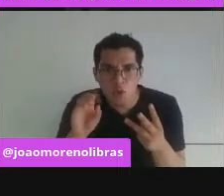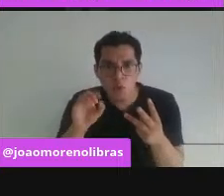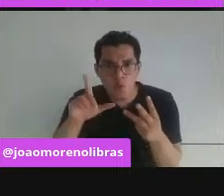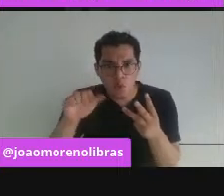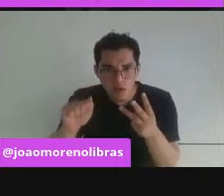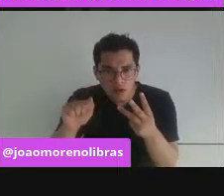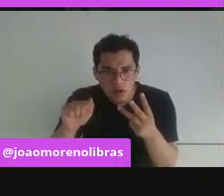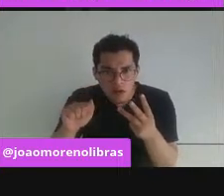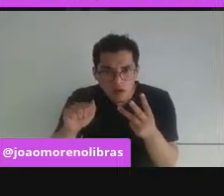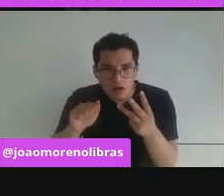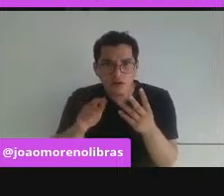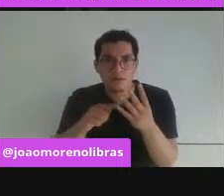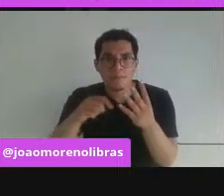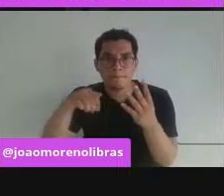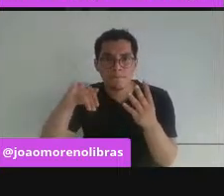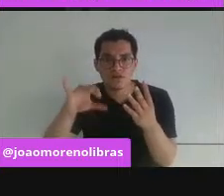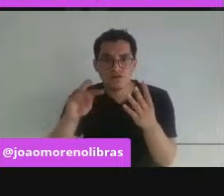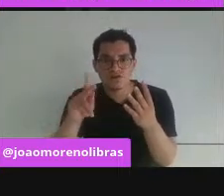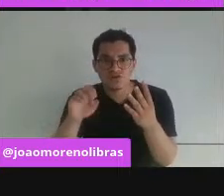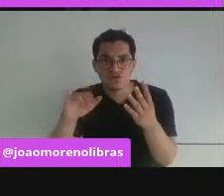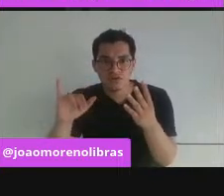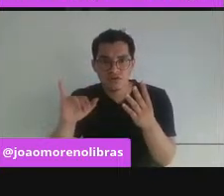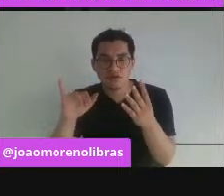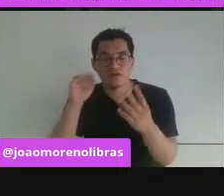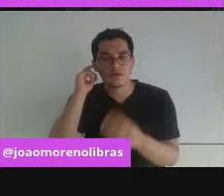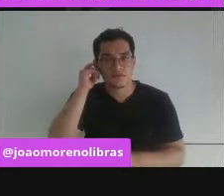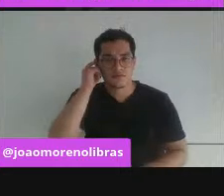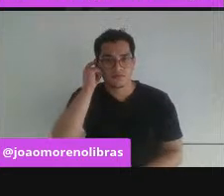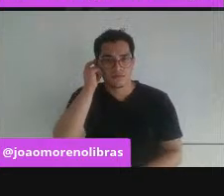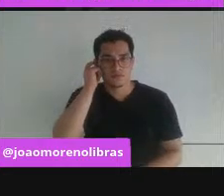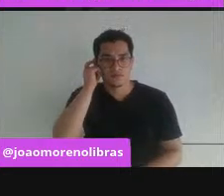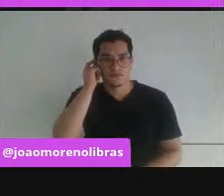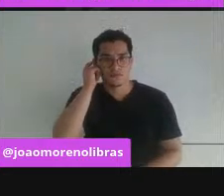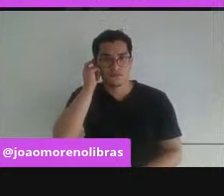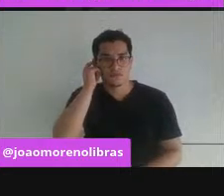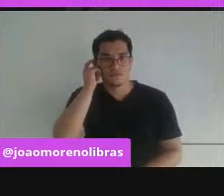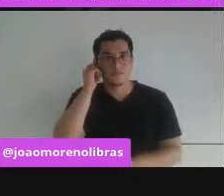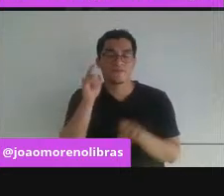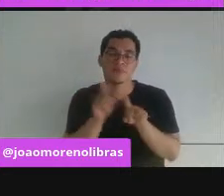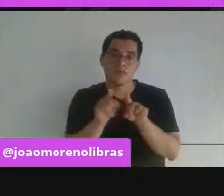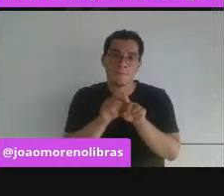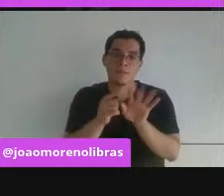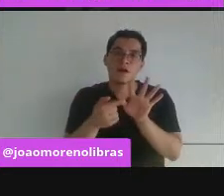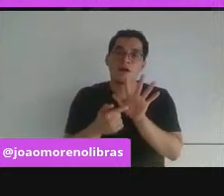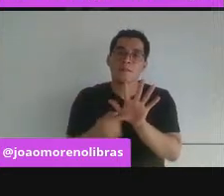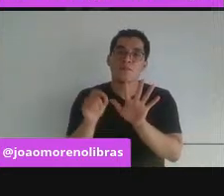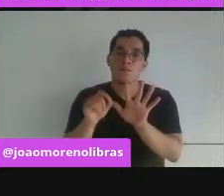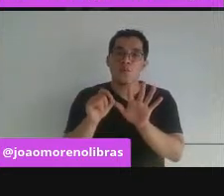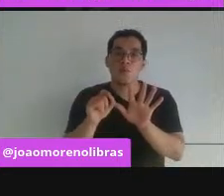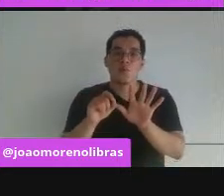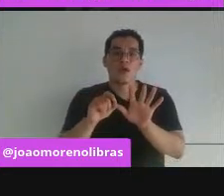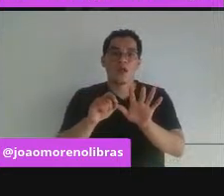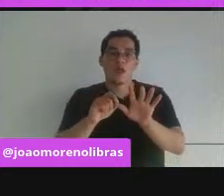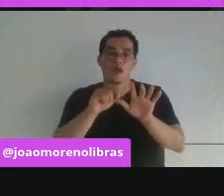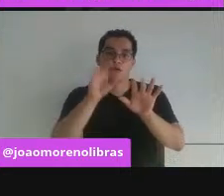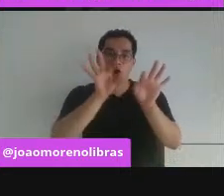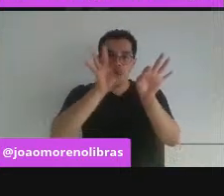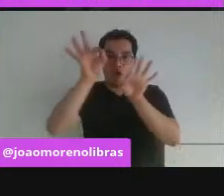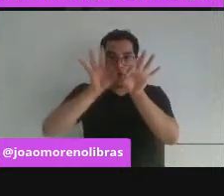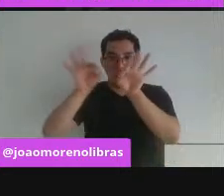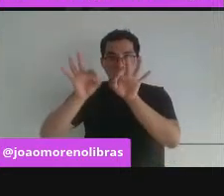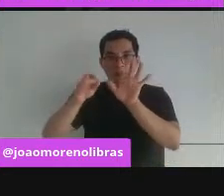2010 2014. A guisa de síntese, compartilho um esquema proposto por Micheli,